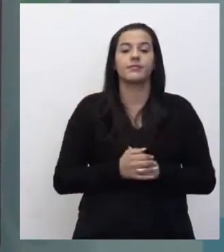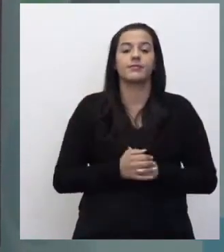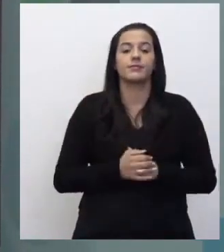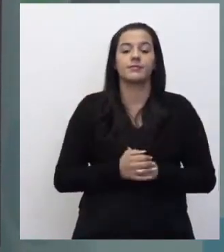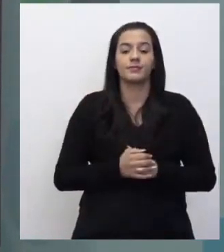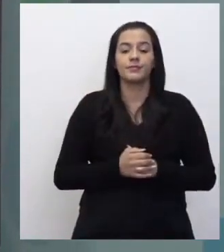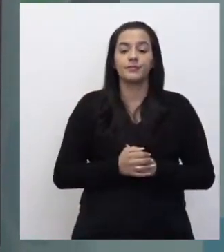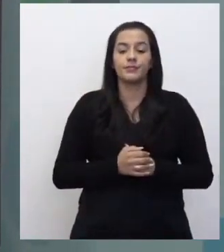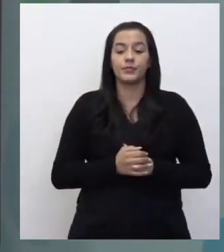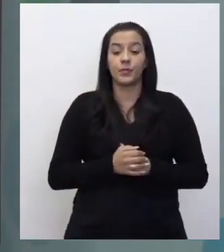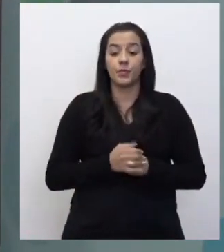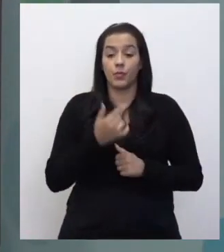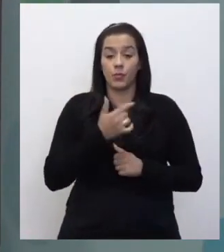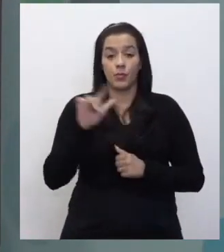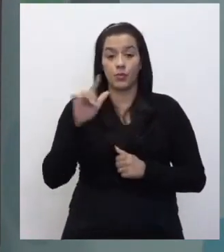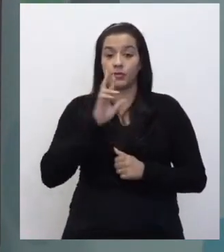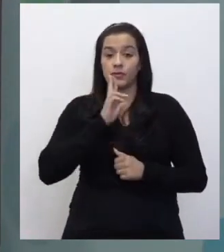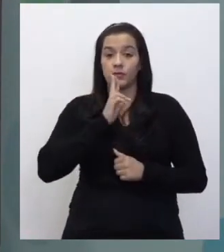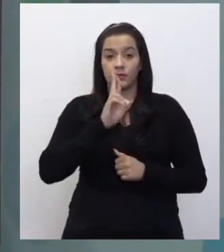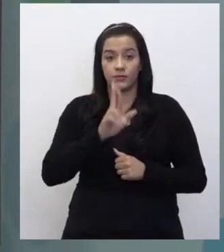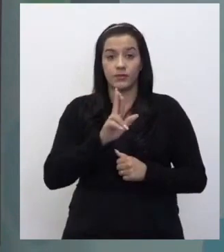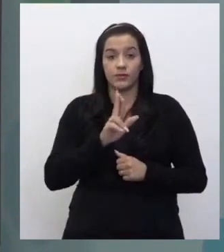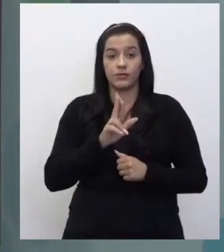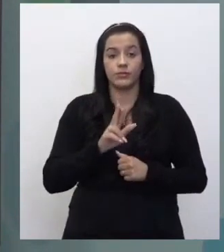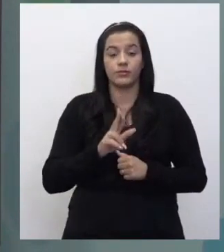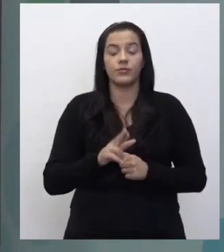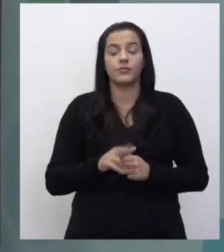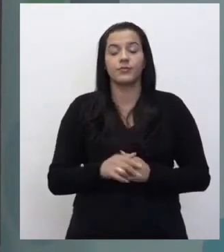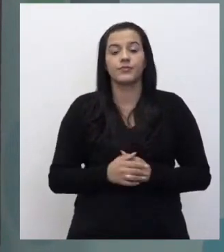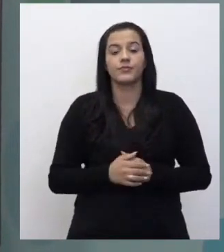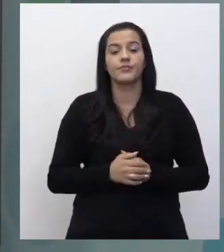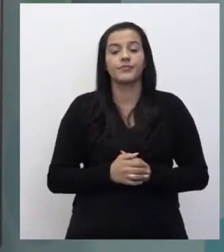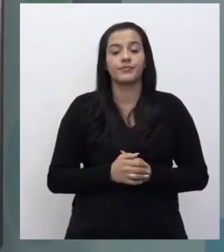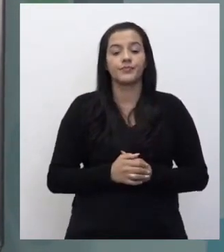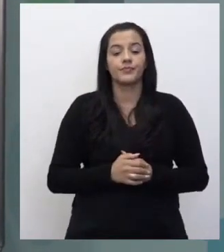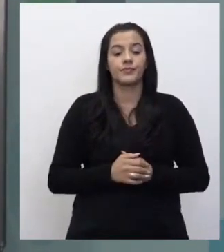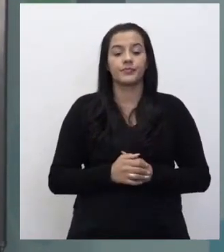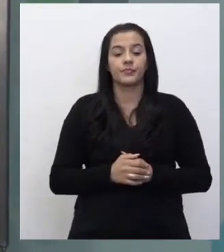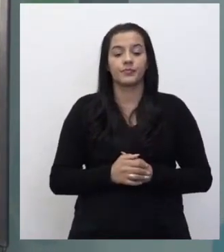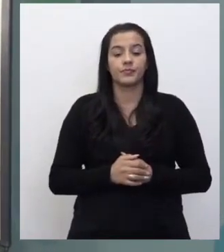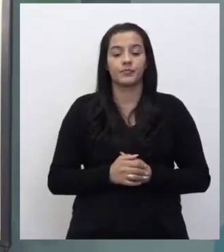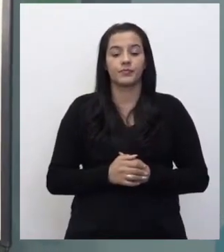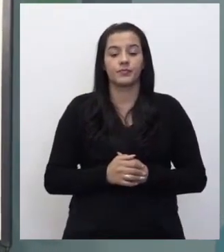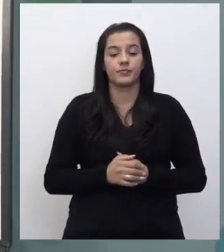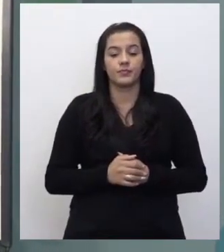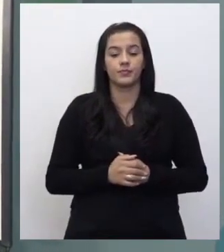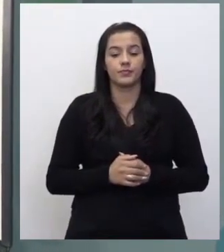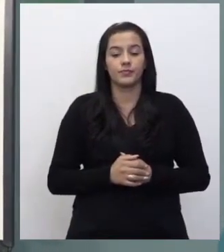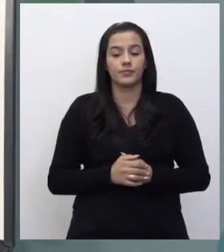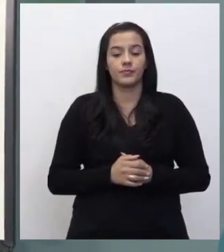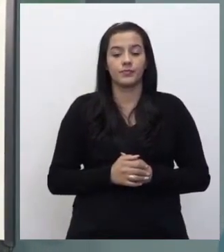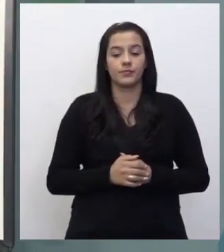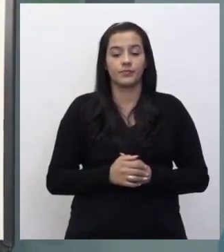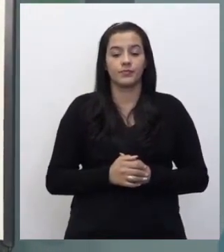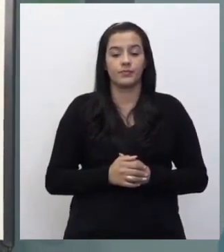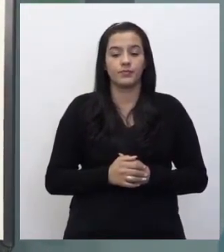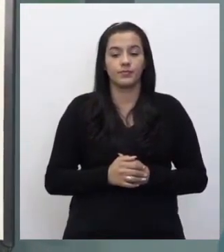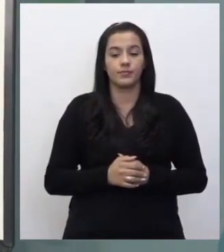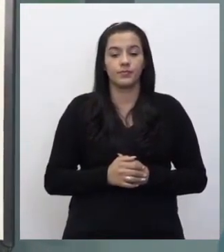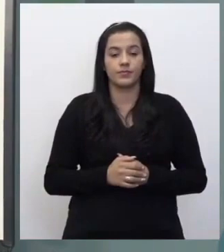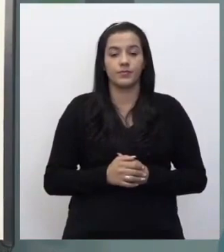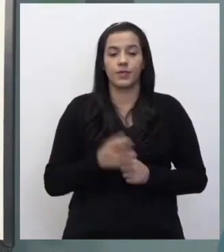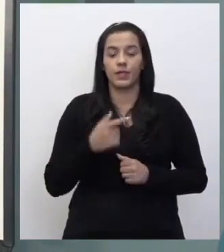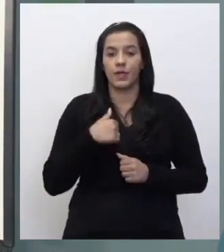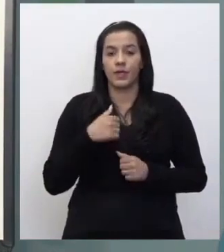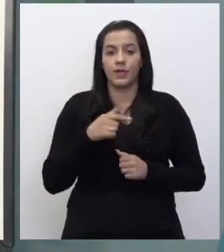E uma outra resposta aqui, ó. They might make you feel stressed, with too many information. Uma